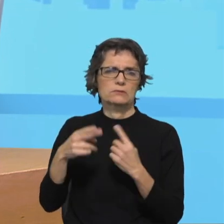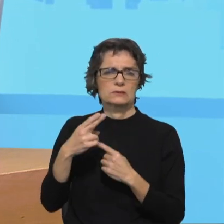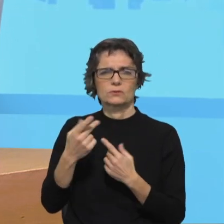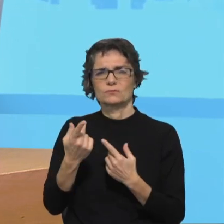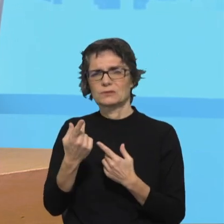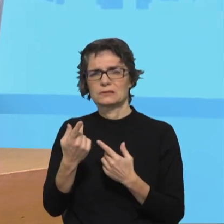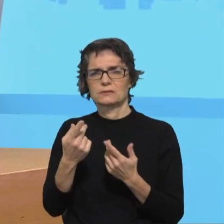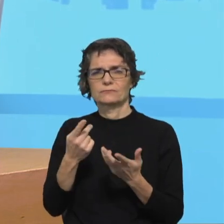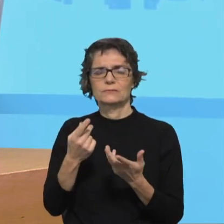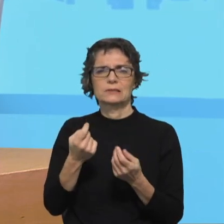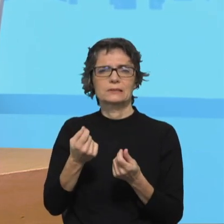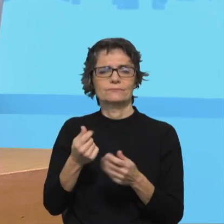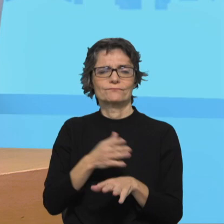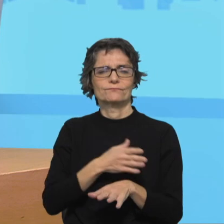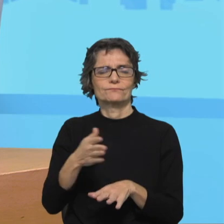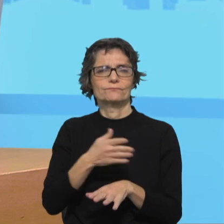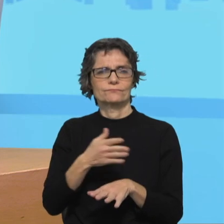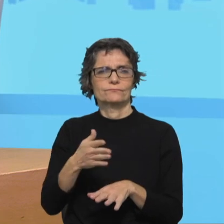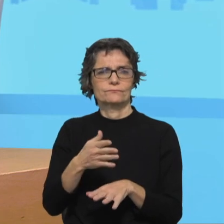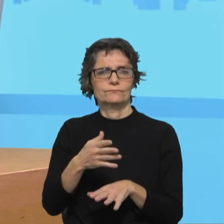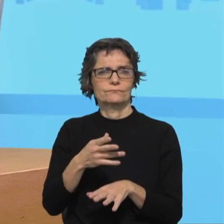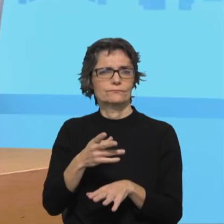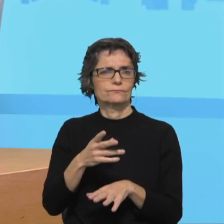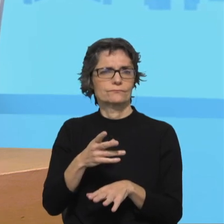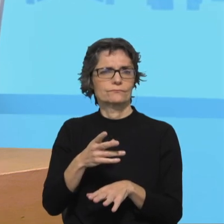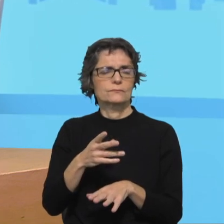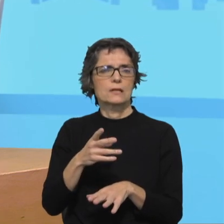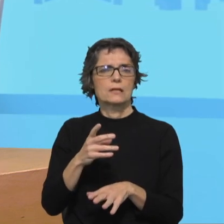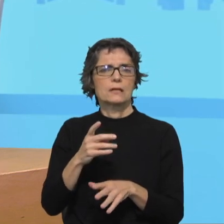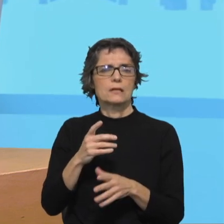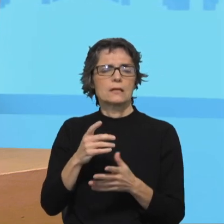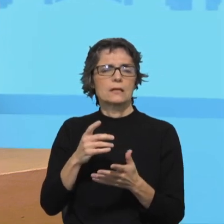de ver que ao longo destes dois últimos, sobretudo nos últimos séculos,